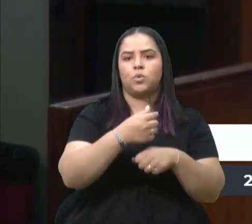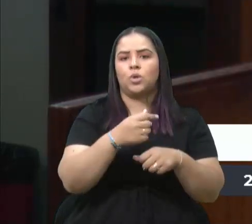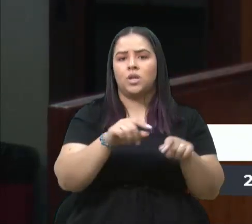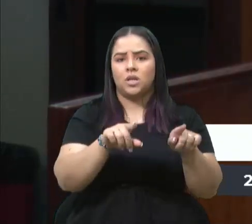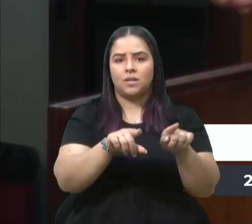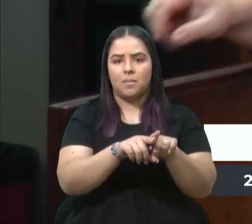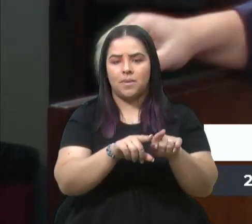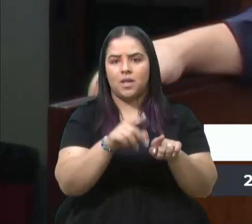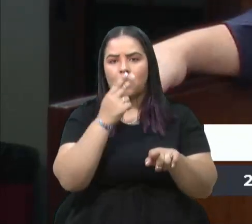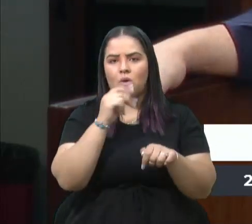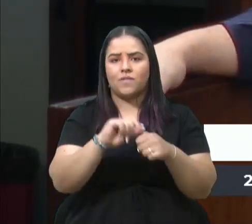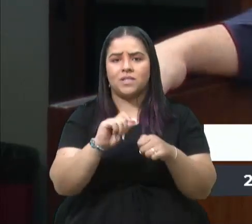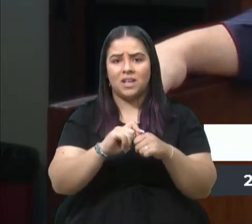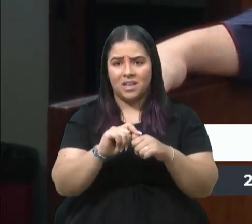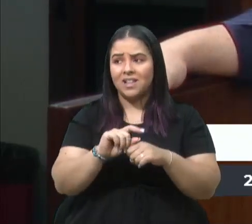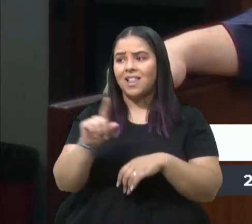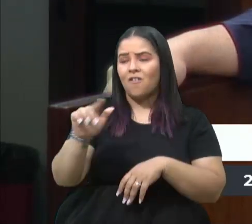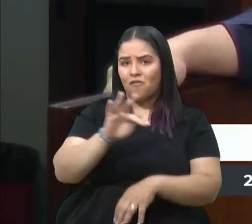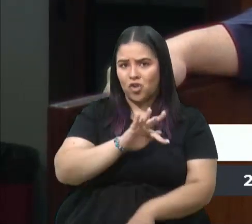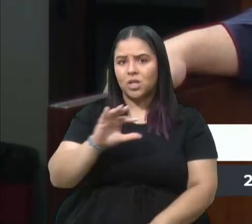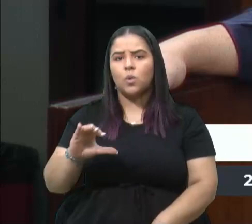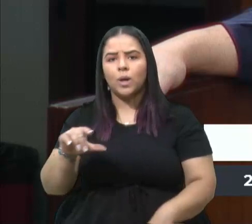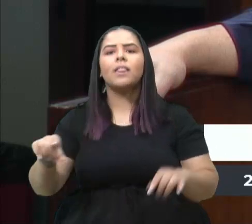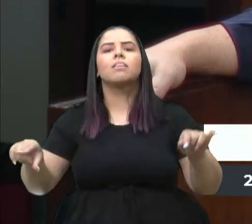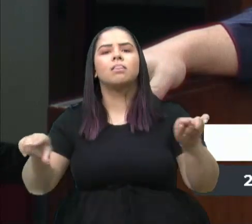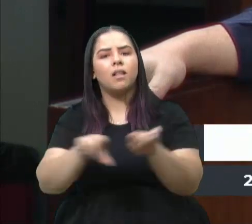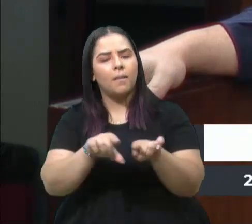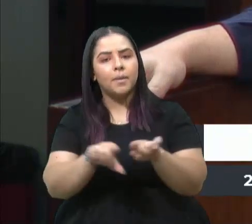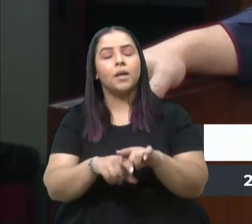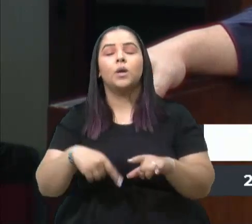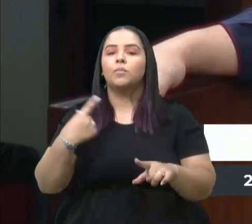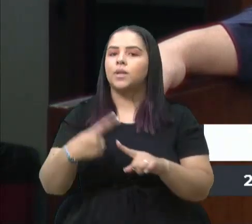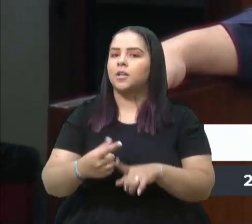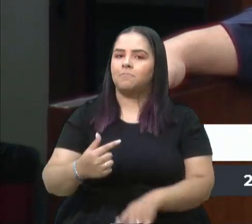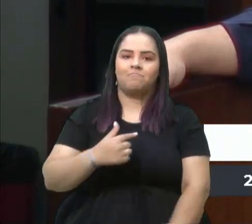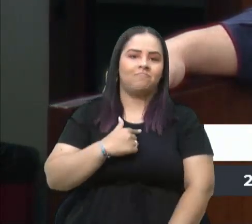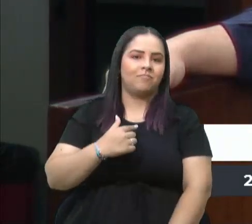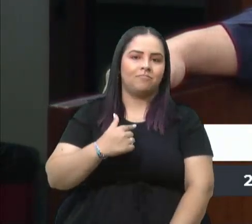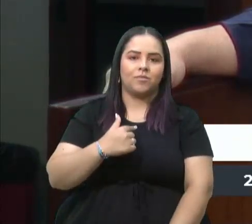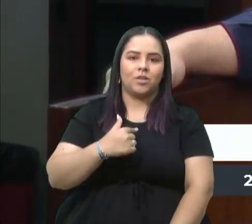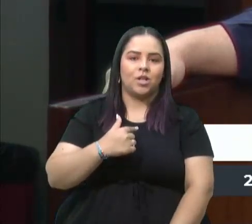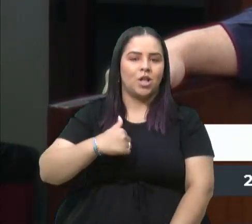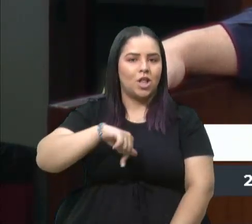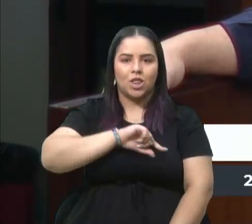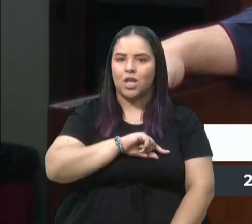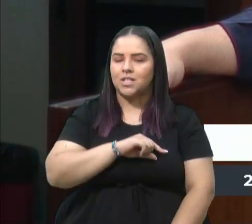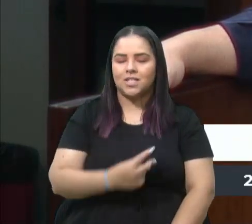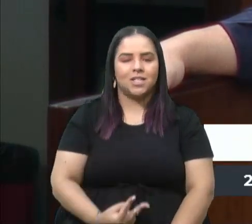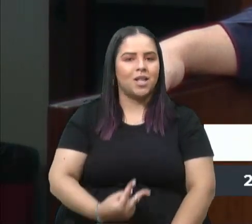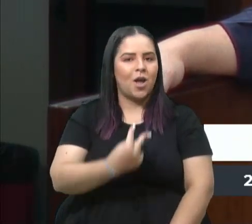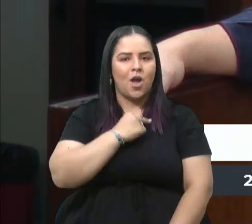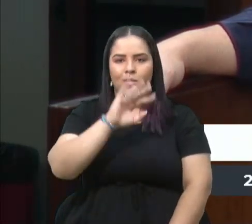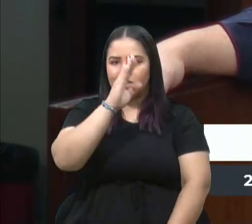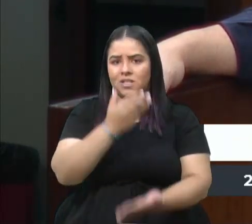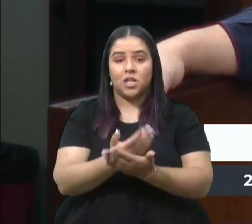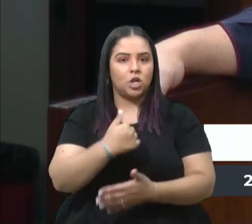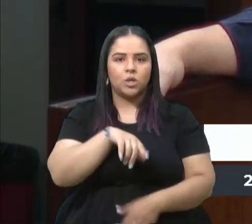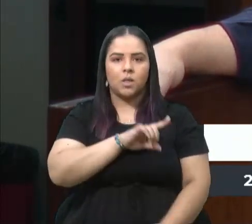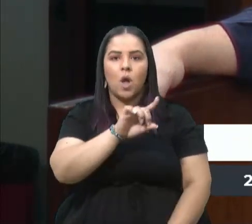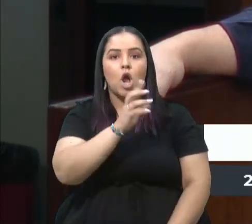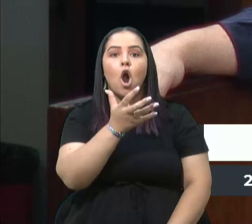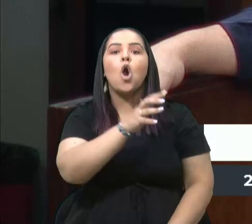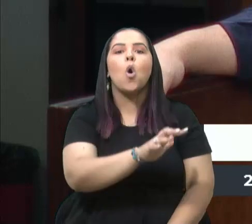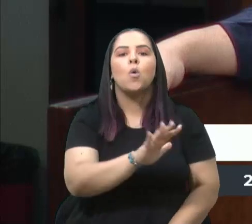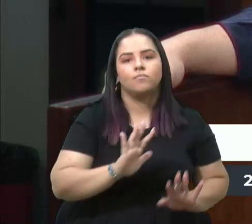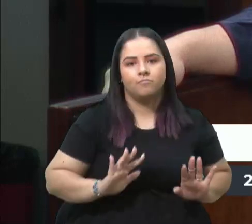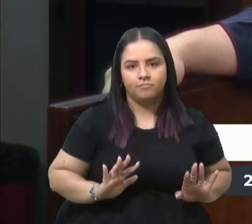da Cunha que faça a mesma coisa. Porque não dá para acreditar, a gente nunca foi contrário ao pedágio, tem que ficar claro aqui. Eu